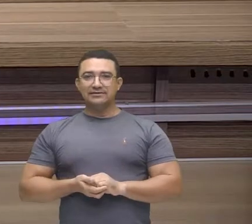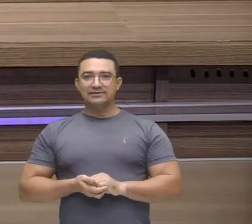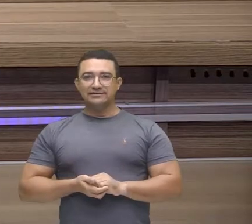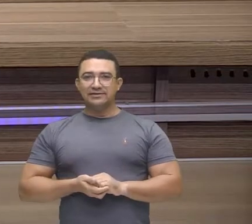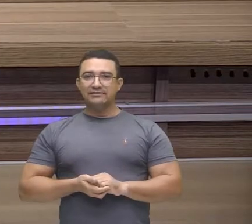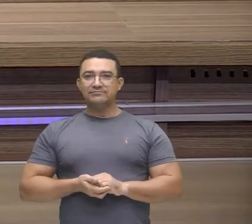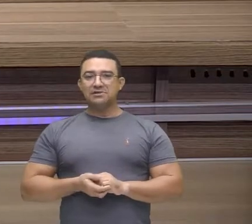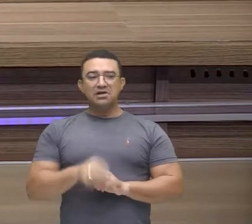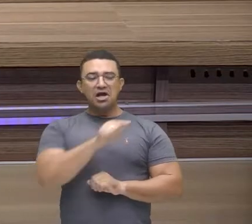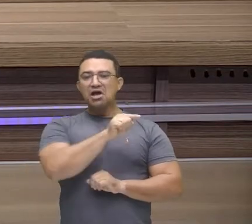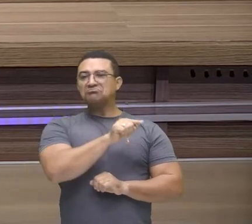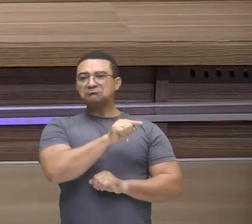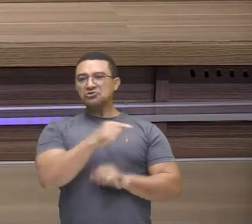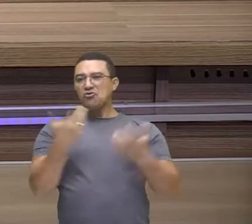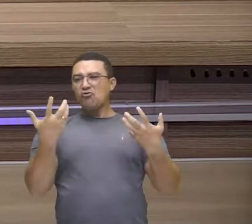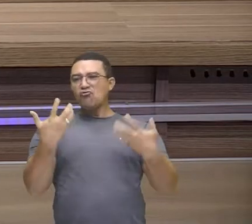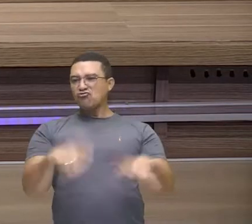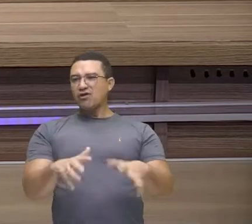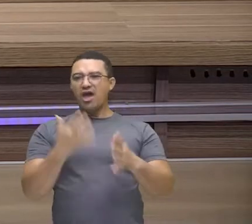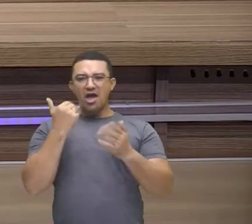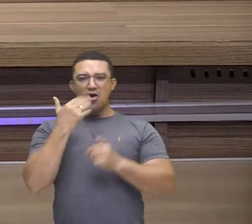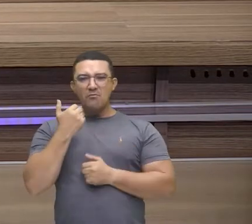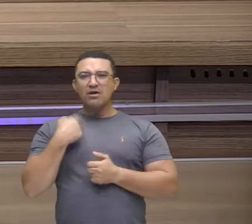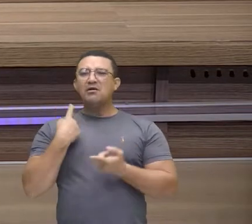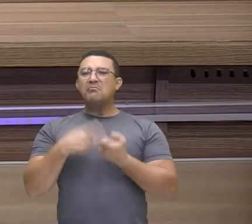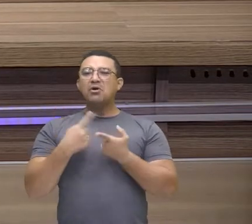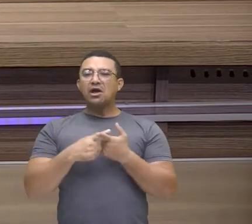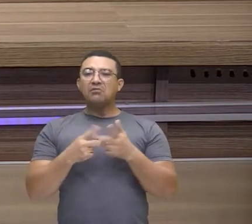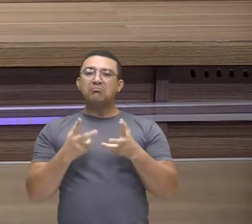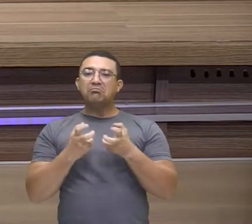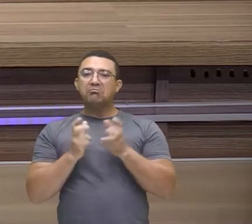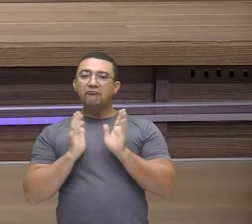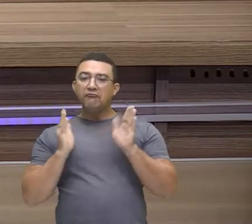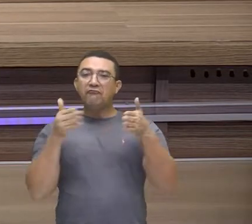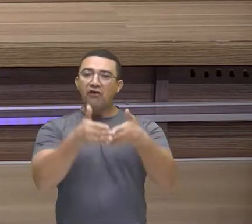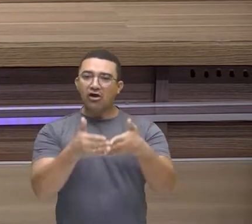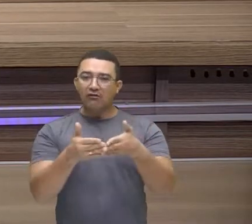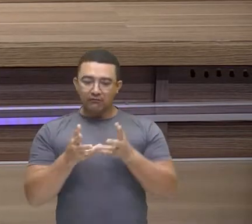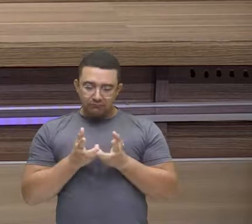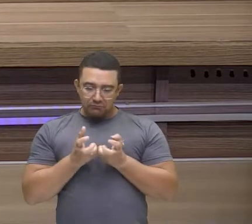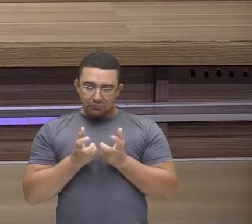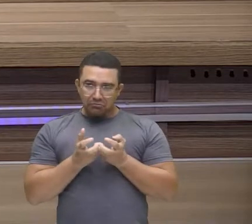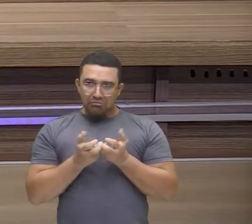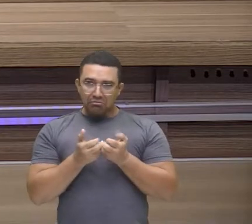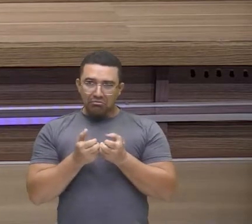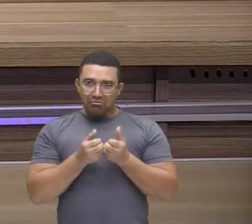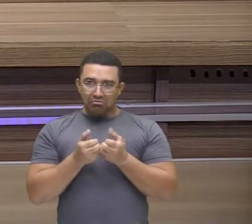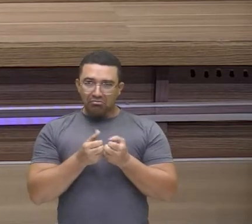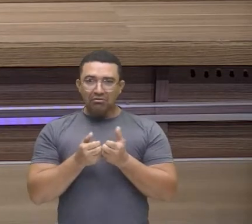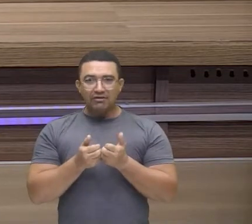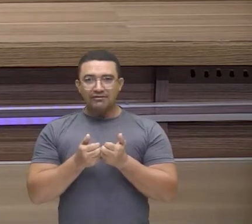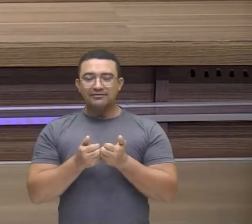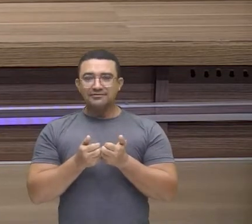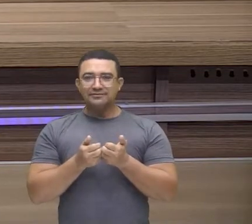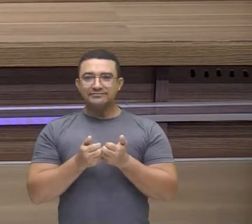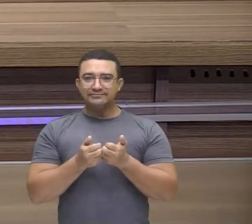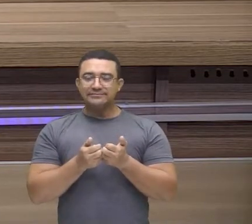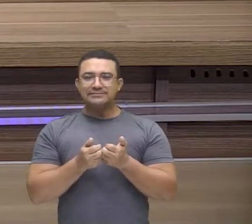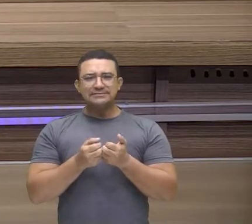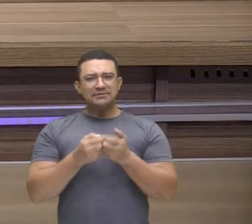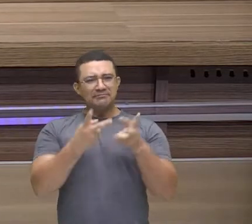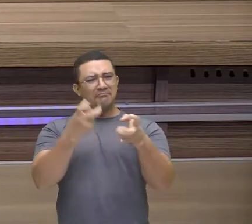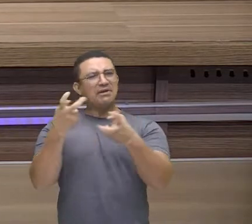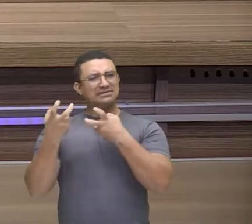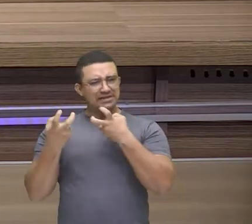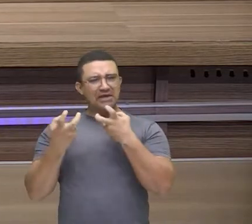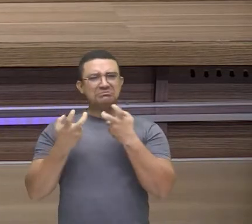eles não querem comer não, eles vieram só para um lugar sossegado, para continuar parado. Então a gente percebe que essa evolução ela tem que ser muito